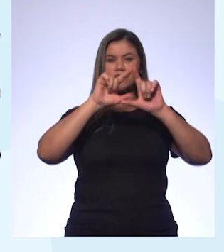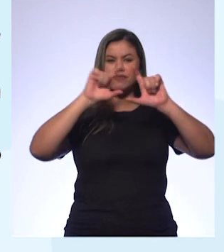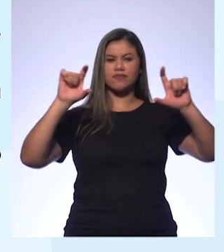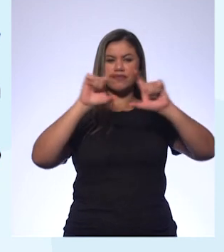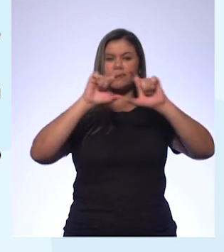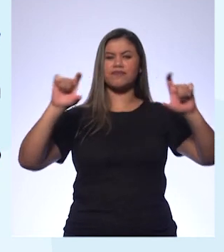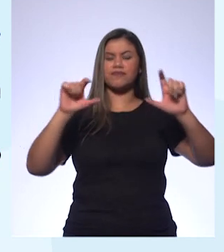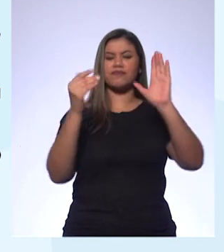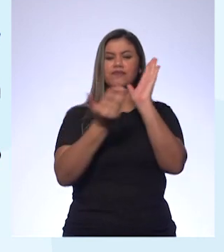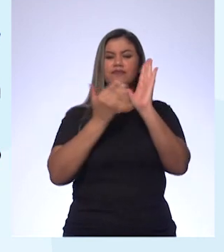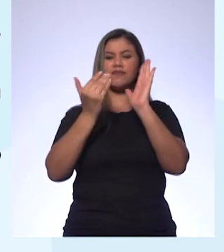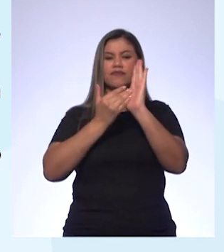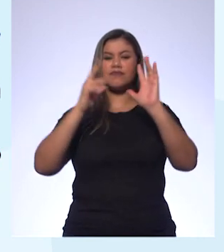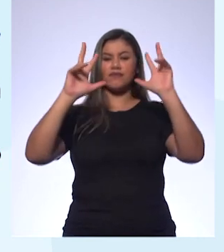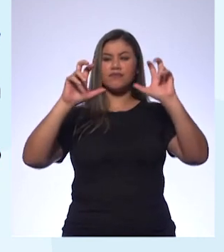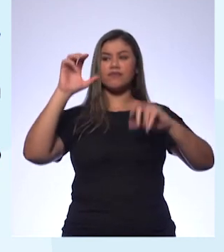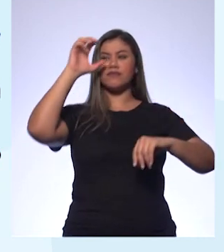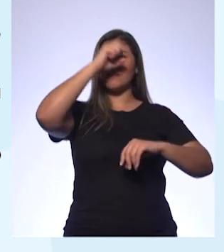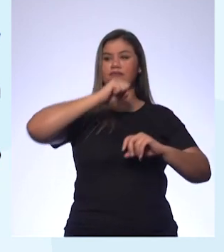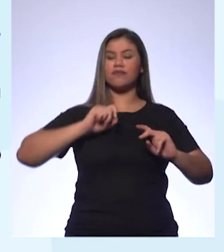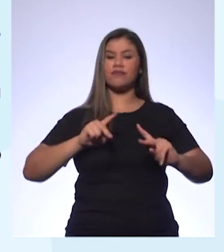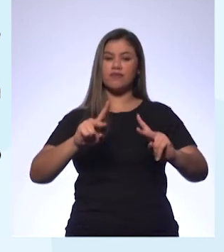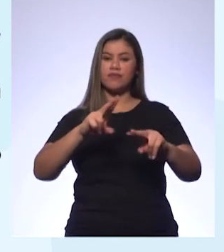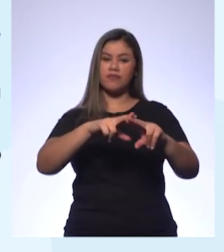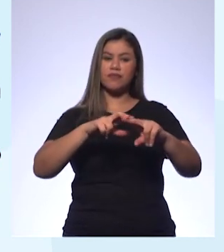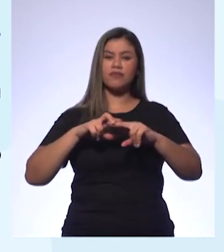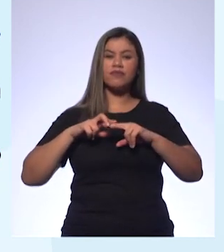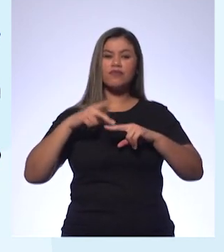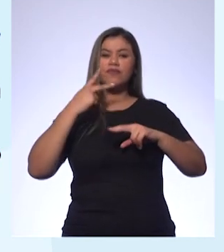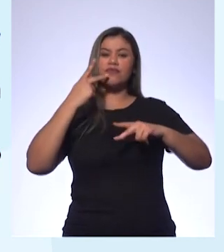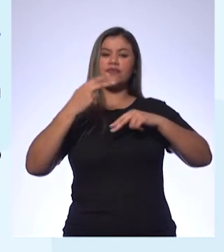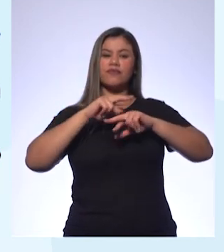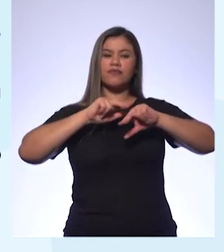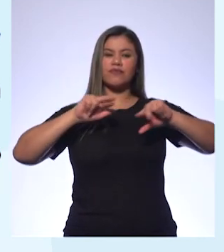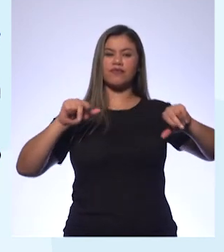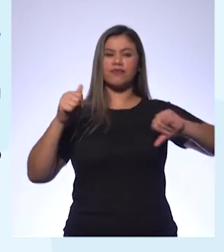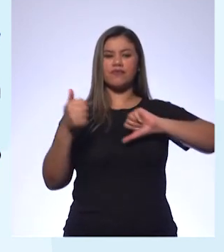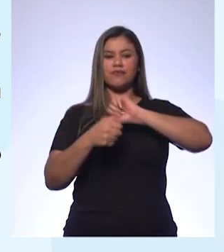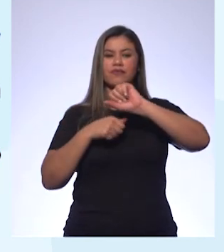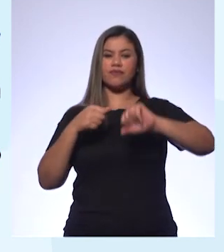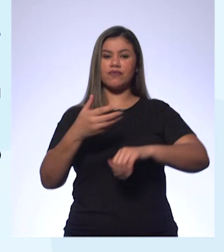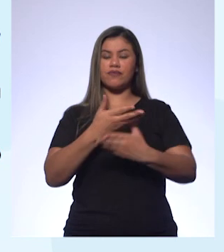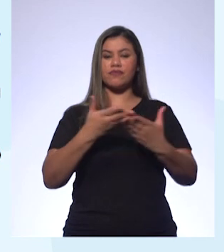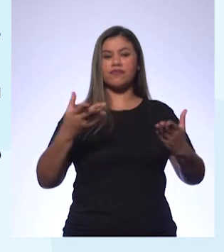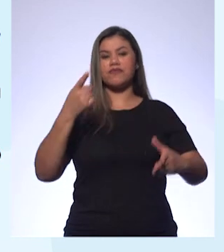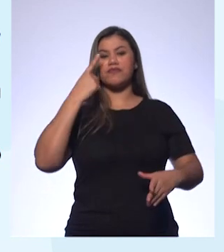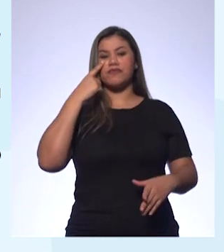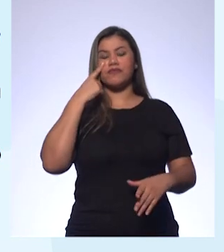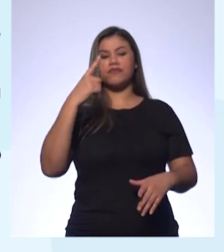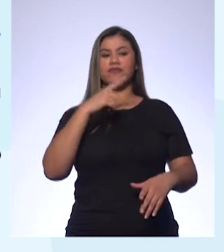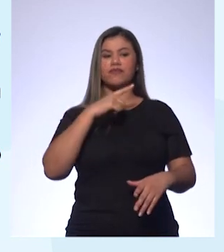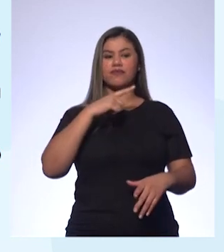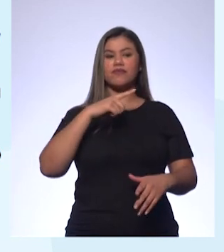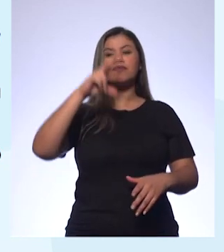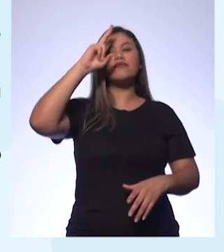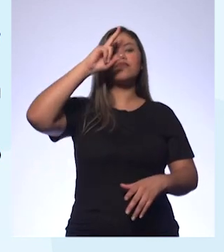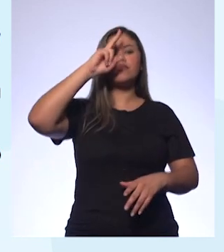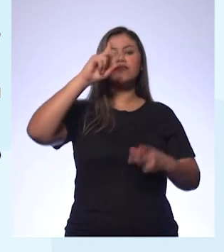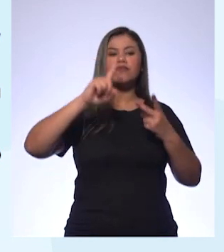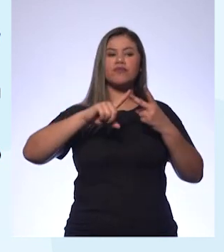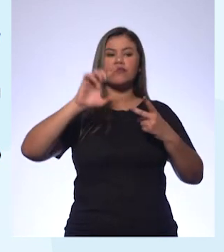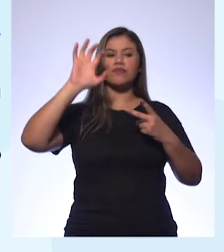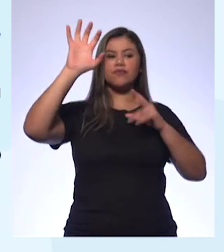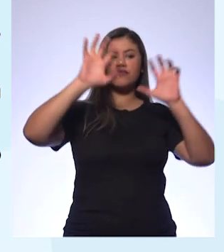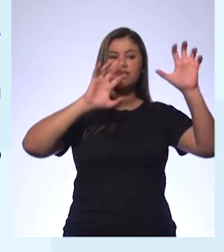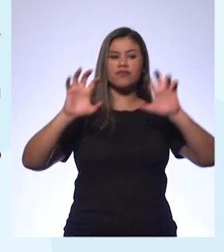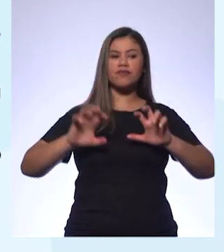caderno do Aprender Sempre de você. Por isso que eu falei de outras variantes, porque assim, vocês vão ver que temos a histórica, que é uma variação linguística, regional